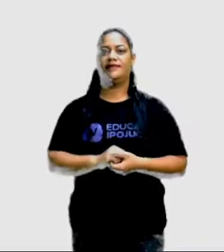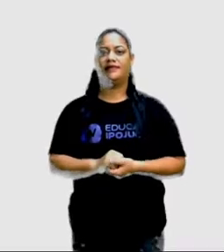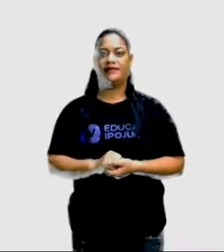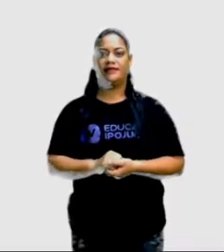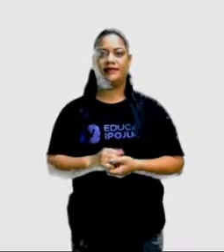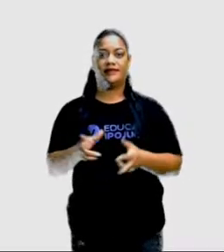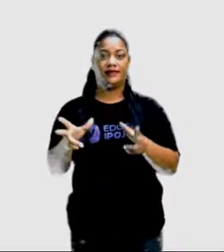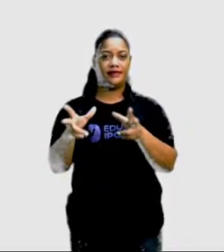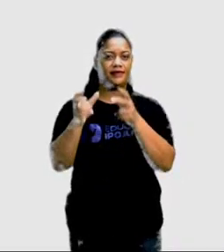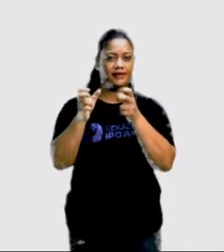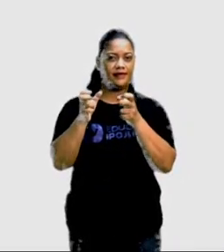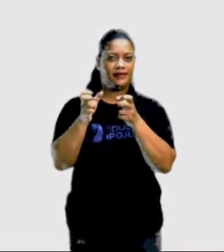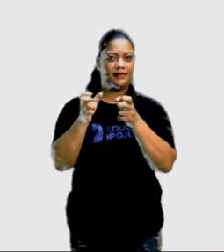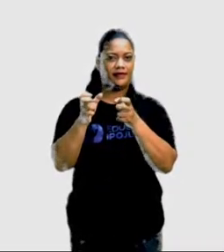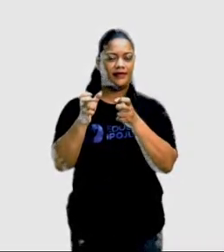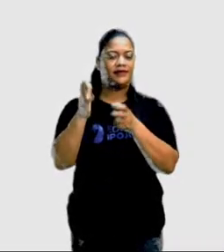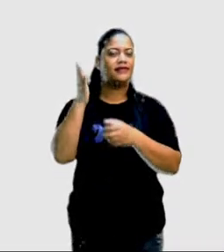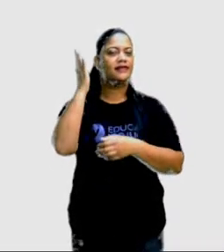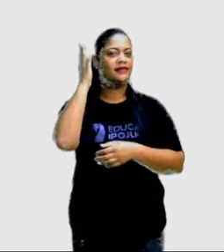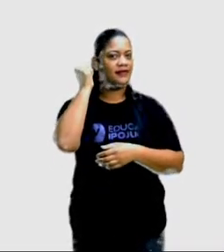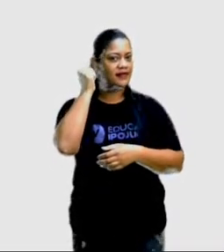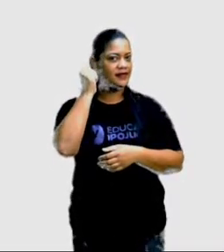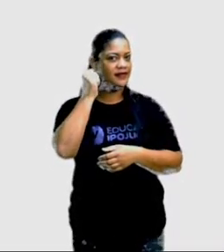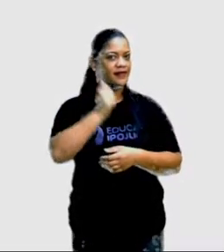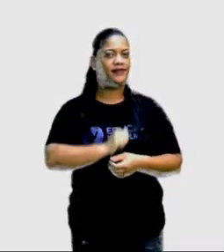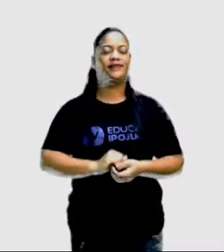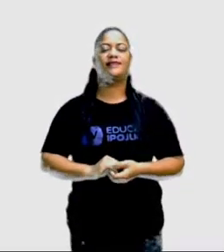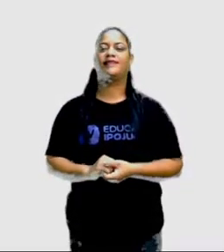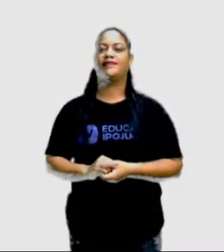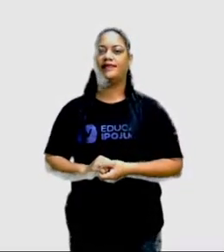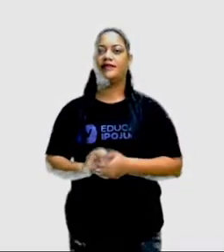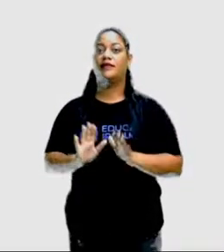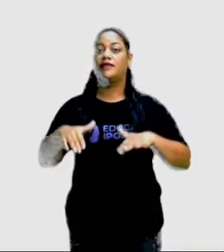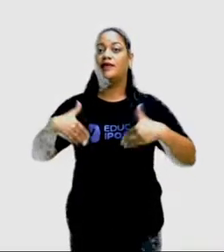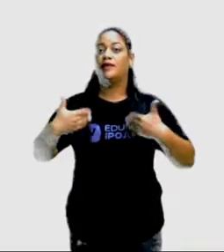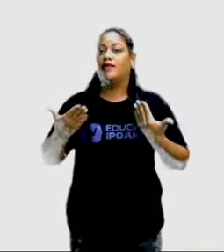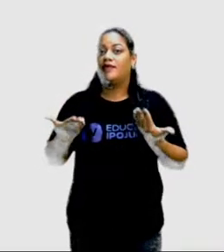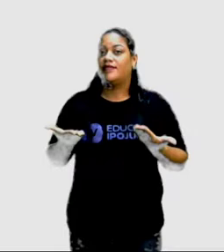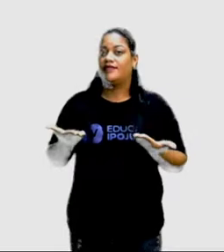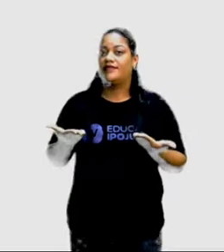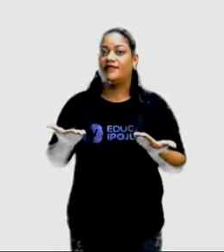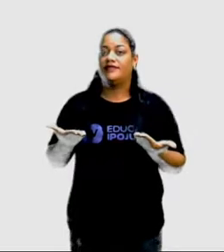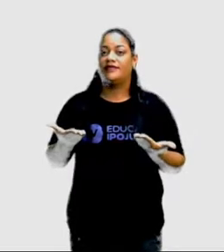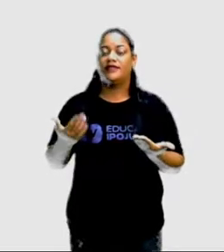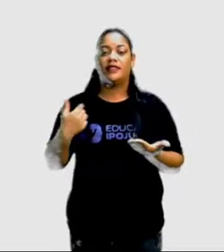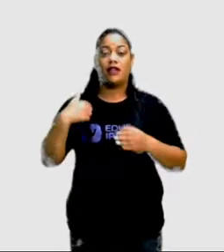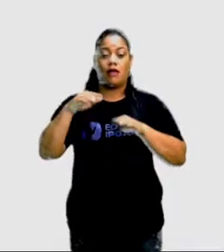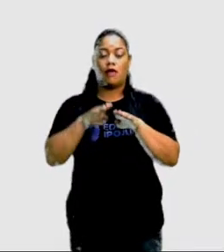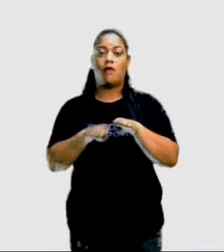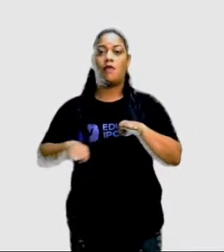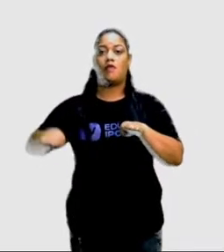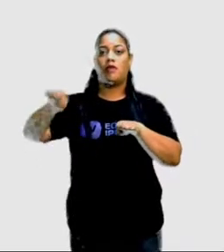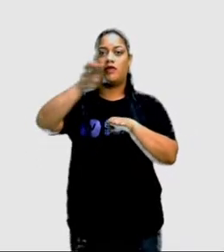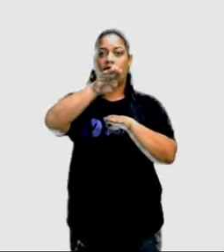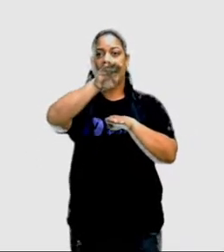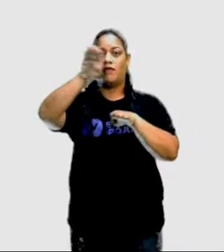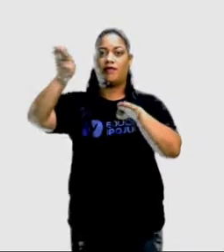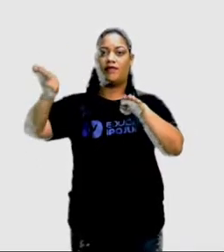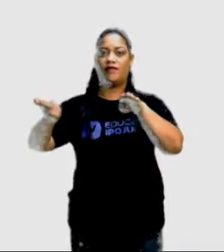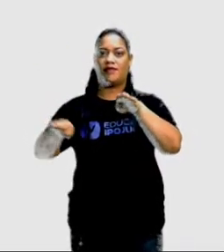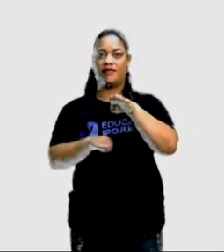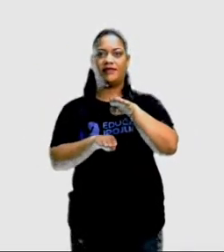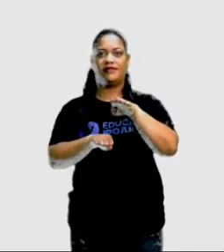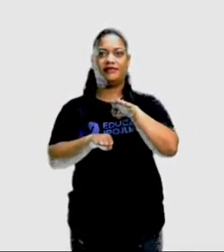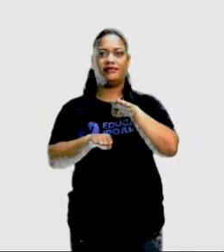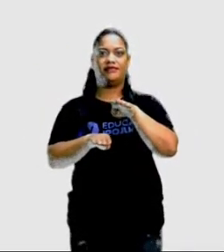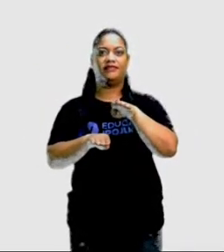Quem prestou atenção na aula vai descobrir. Que cálculo foi? Eu aumentei ou diminuí? Houve